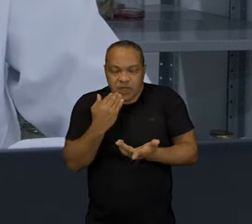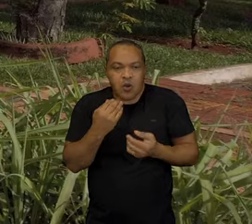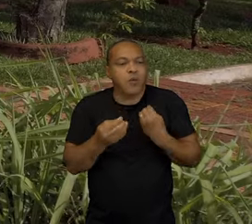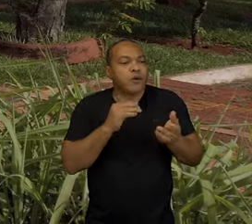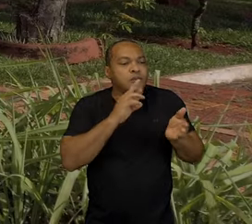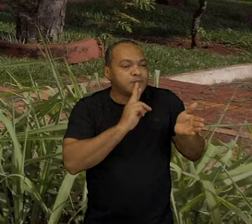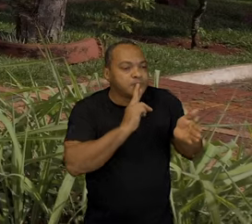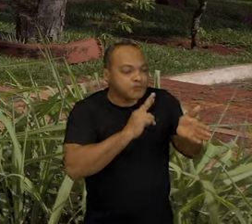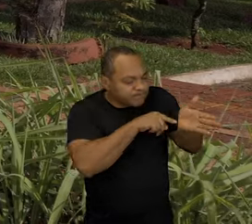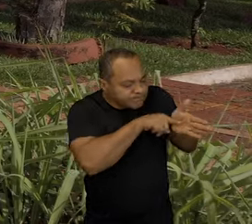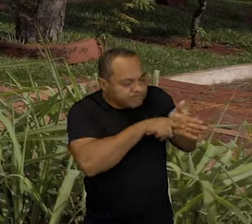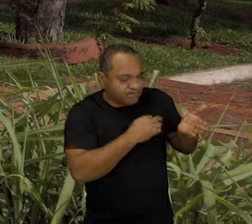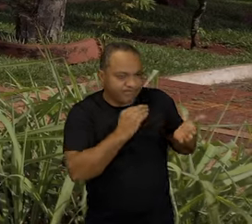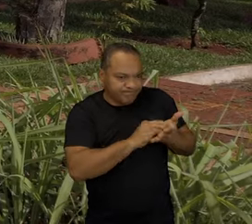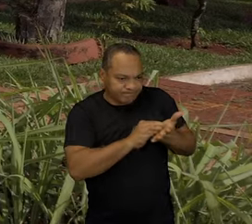responder as perguntas.